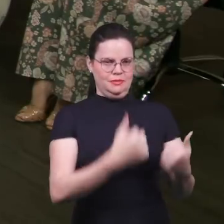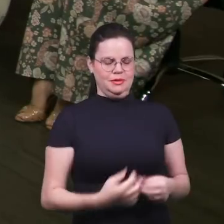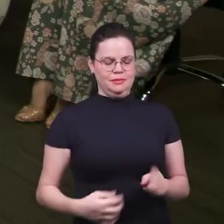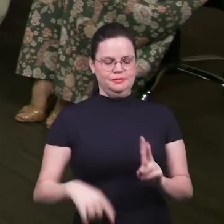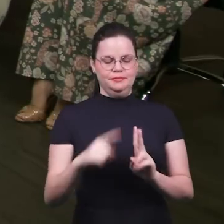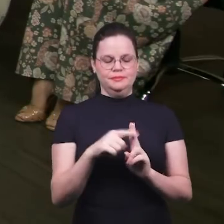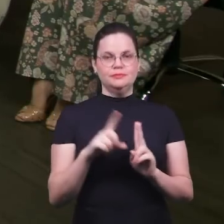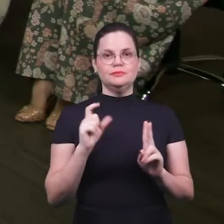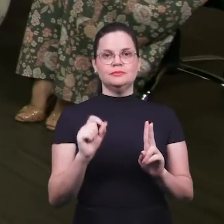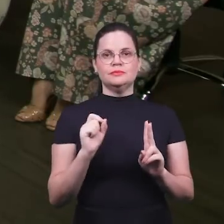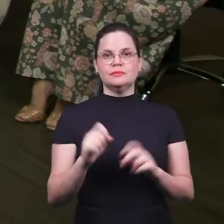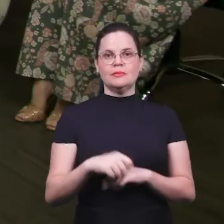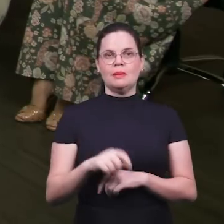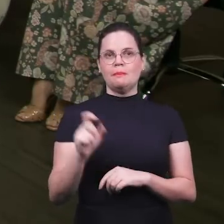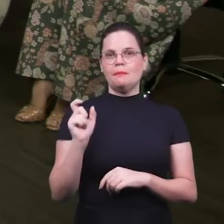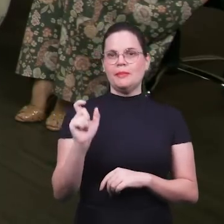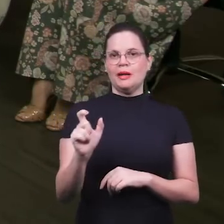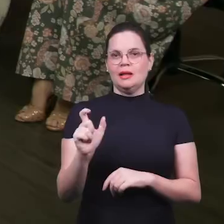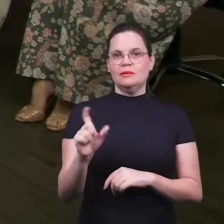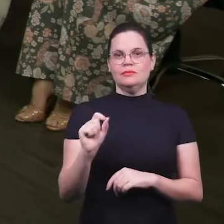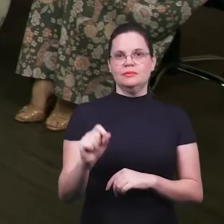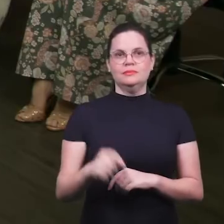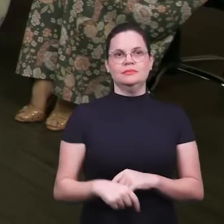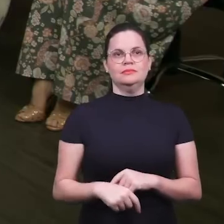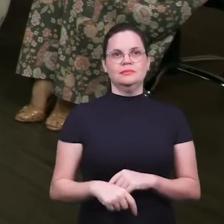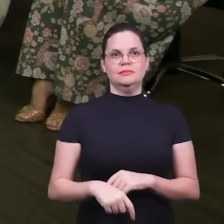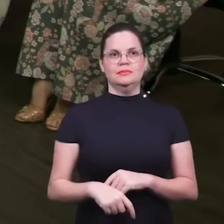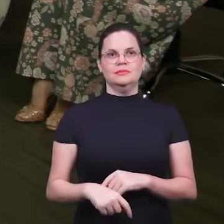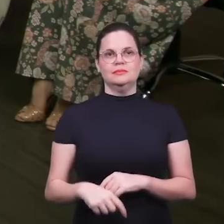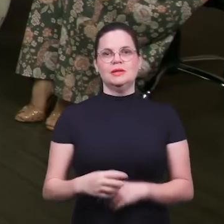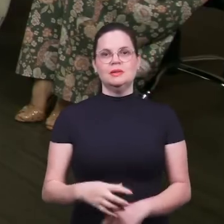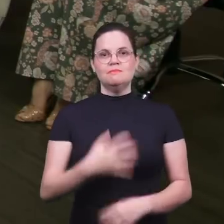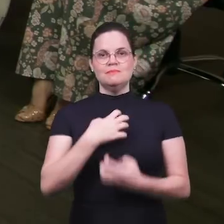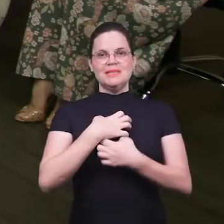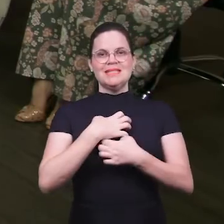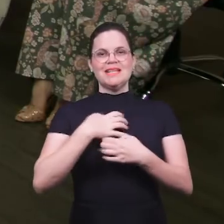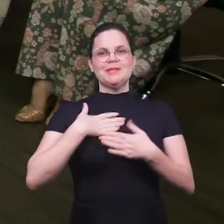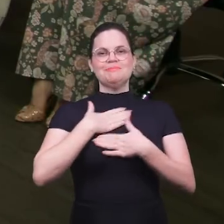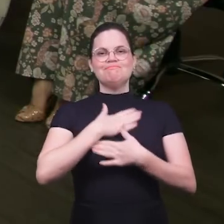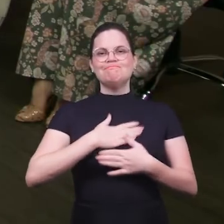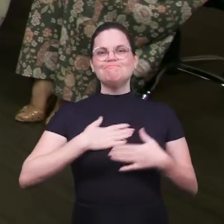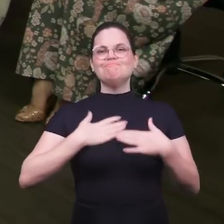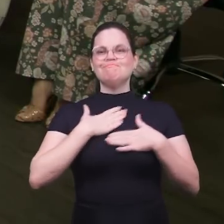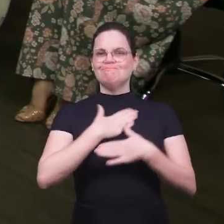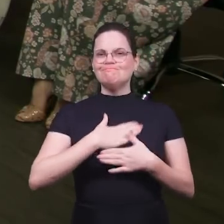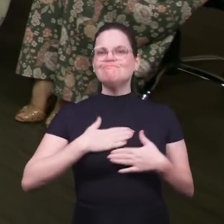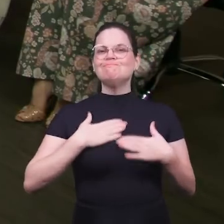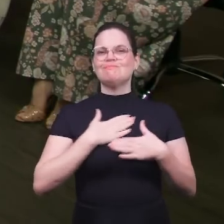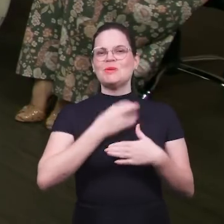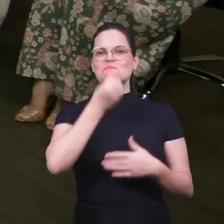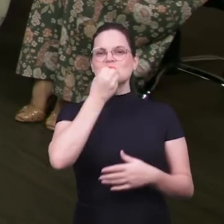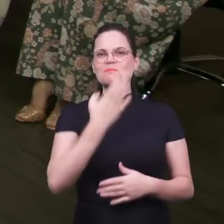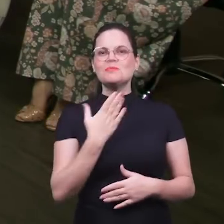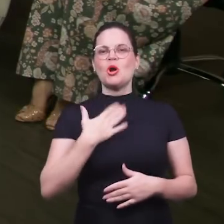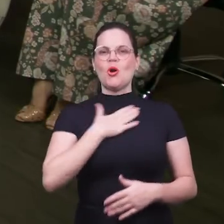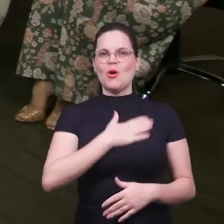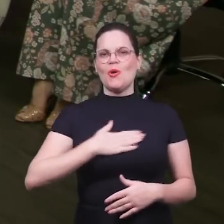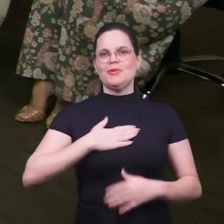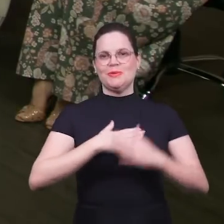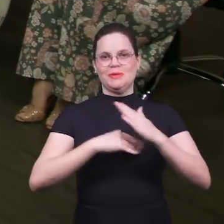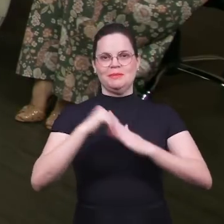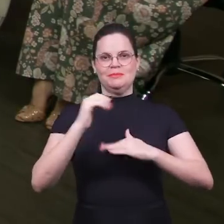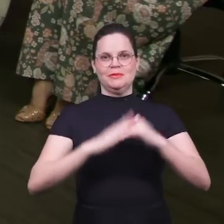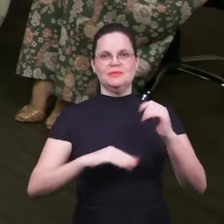uma palavra que ela usou, quando ela diz eu me sinto, uma expressão que ela usou quando ela disse eu me sinto realizada. O que é